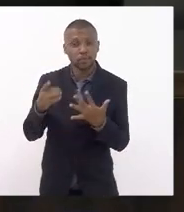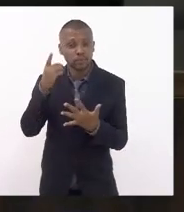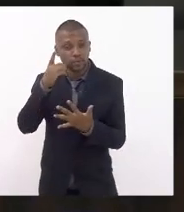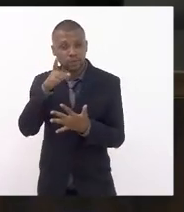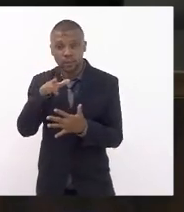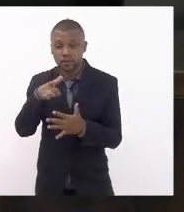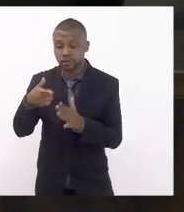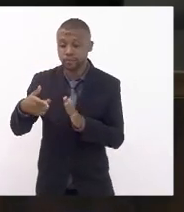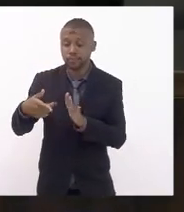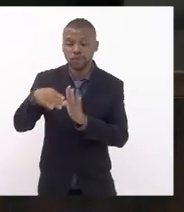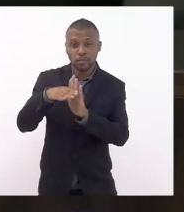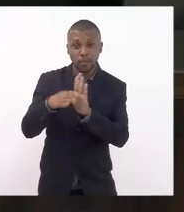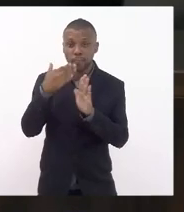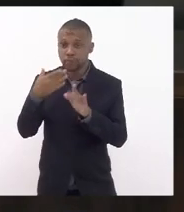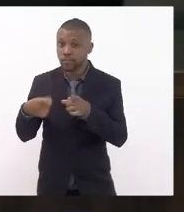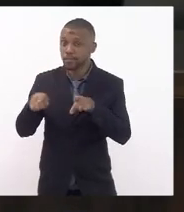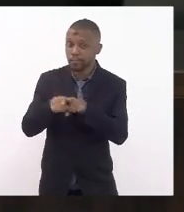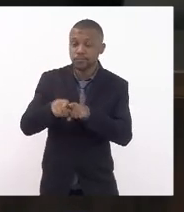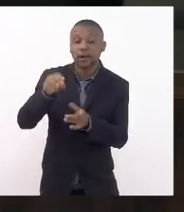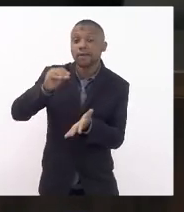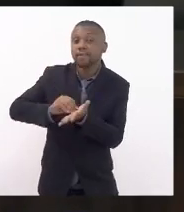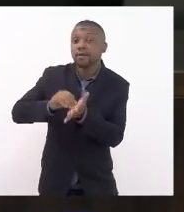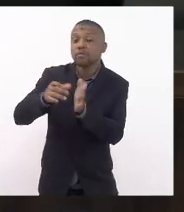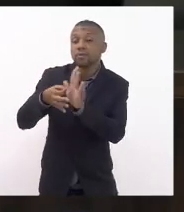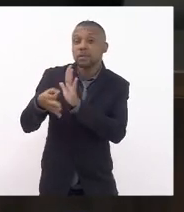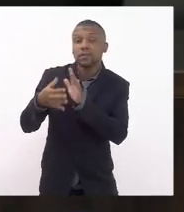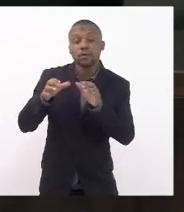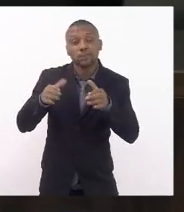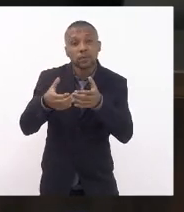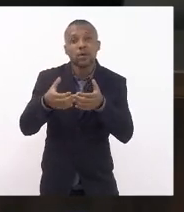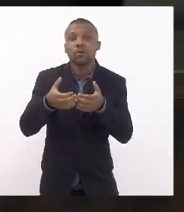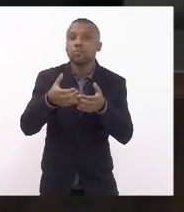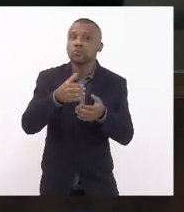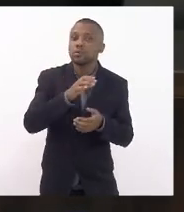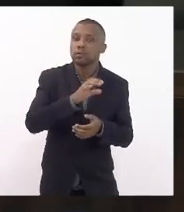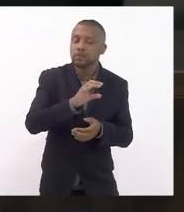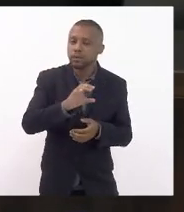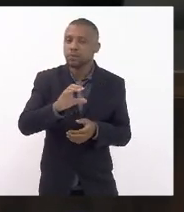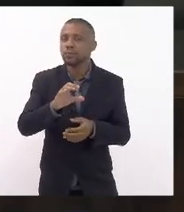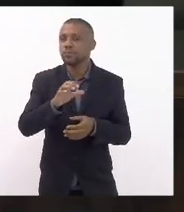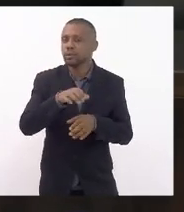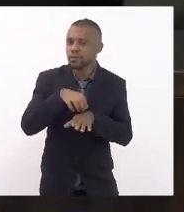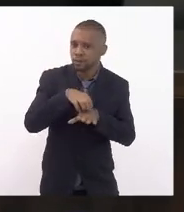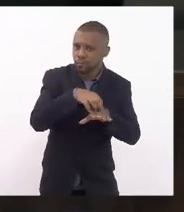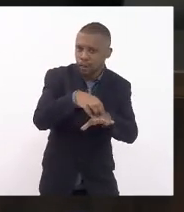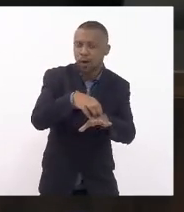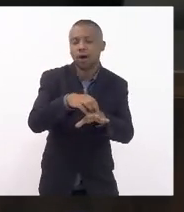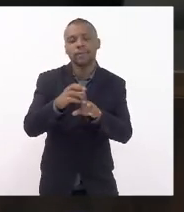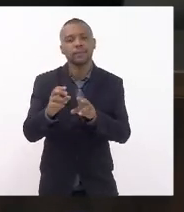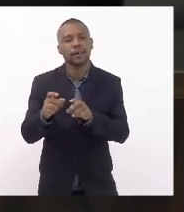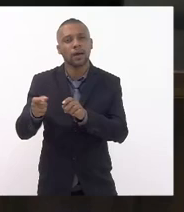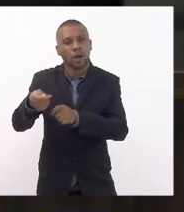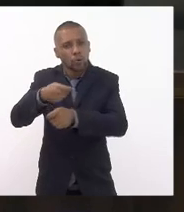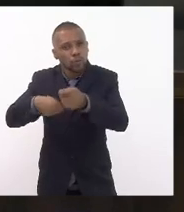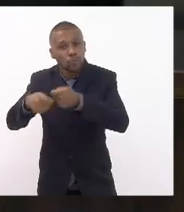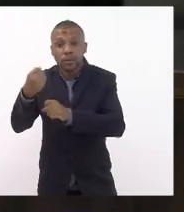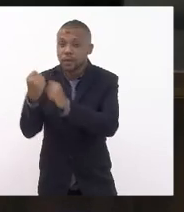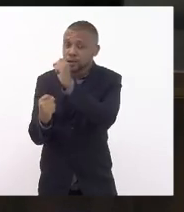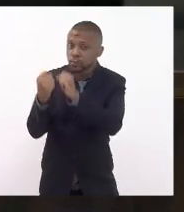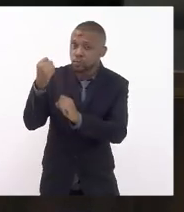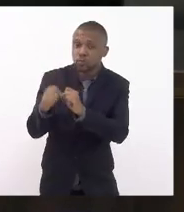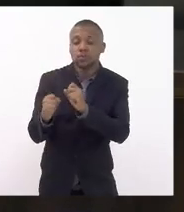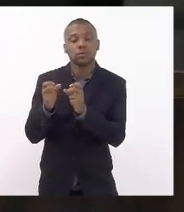Coelho. Pendendo de pareceres das comissões de Constituição e Justiça, de Transporte, de Assuntos Municipais, Desenvolvimento Regional, de Economia, Indústria e Comércio,